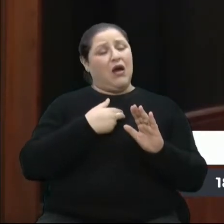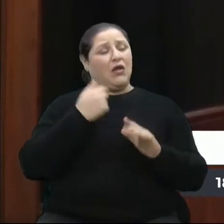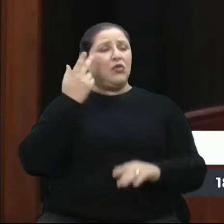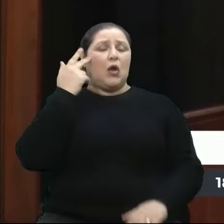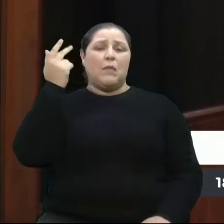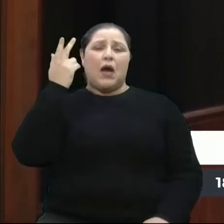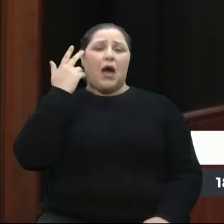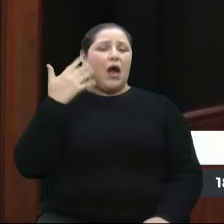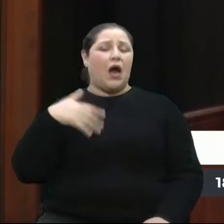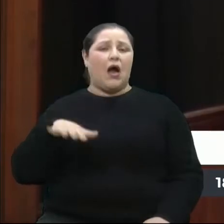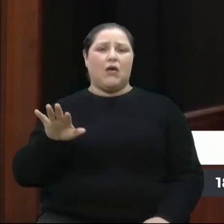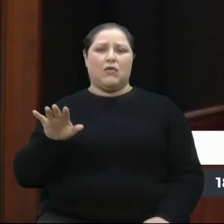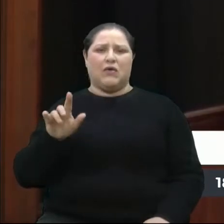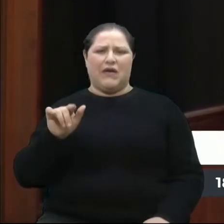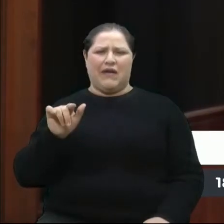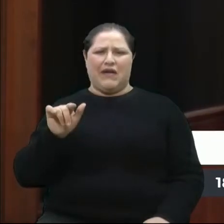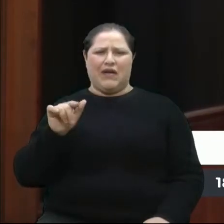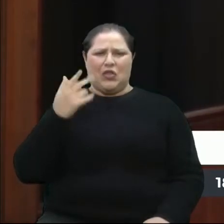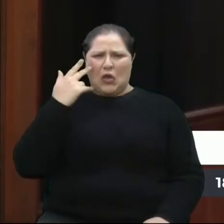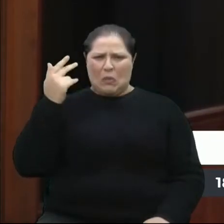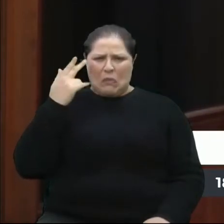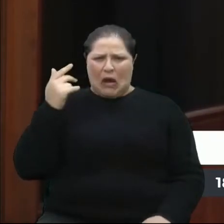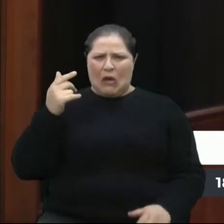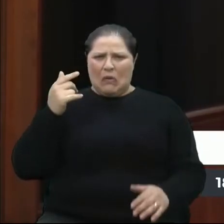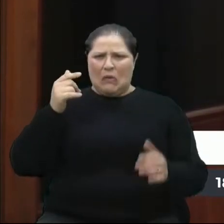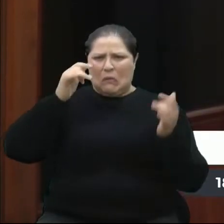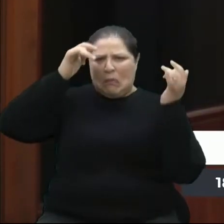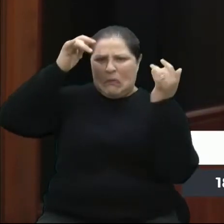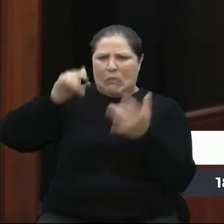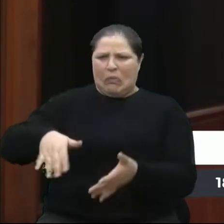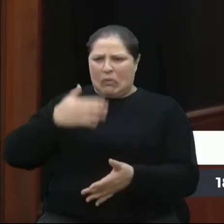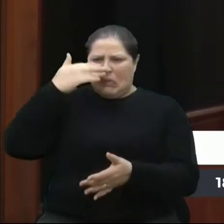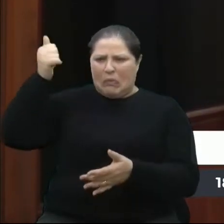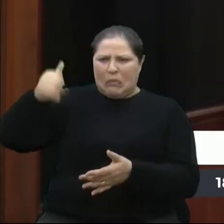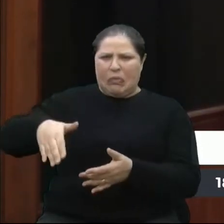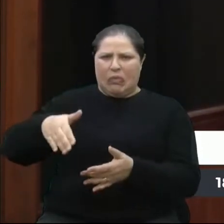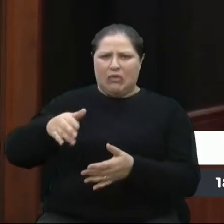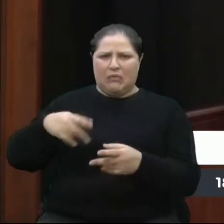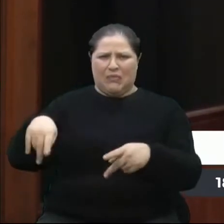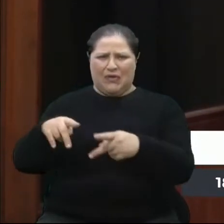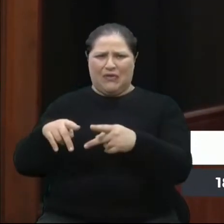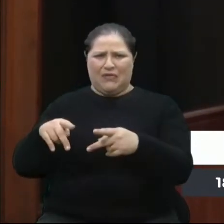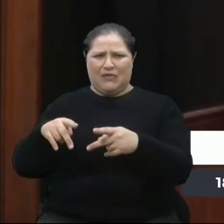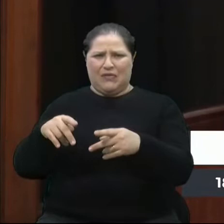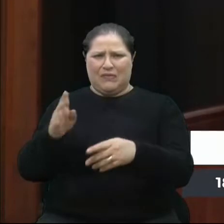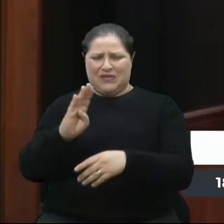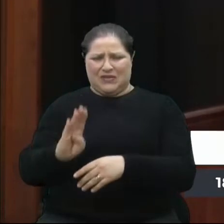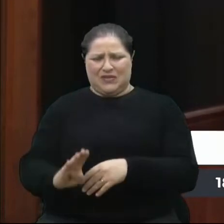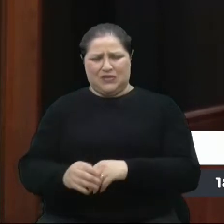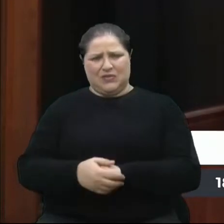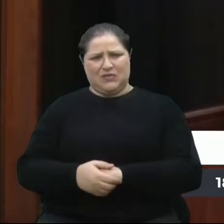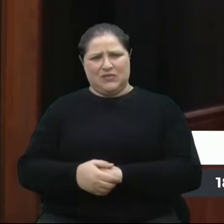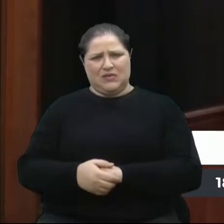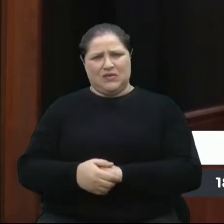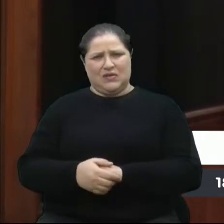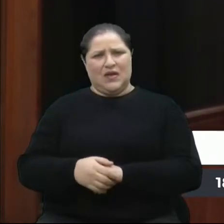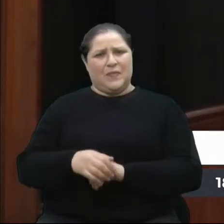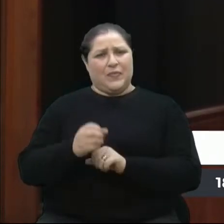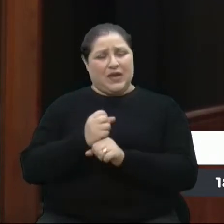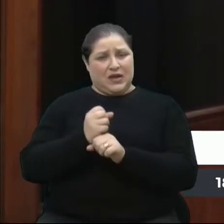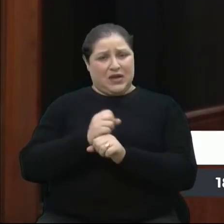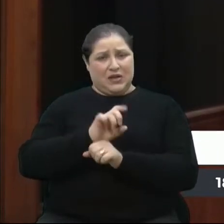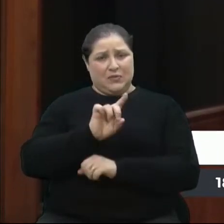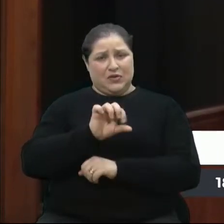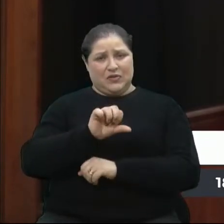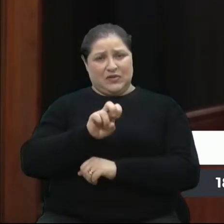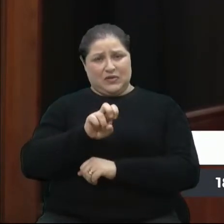normalizar o escárnio da população brasileira. Lembrando que desde 54 nós tínhamos um